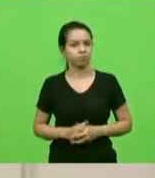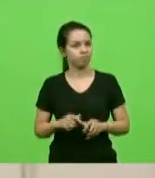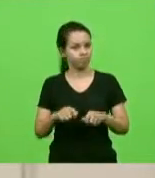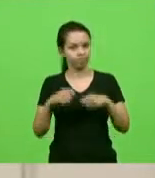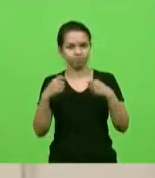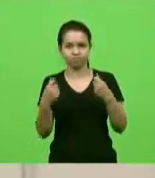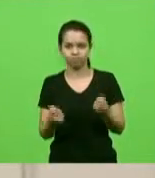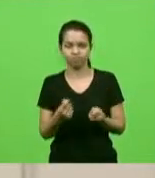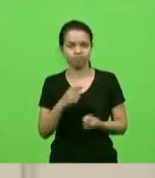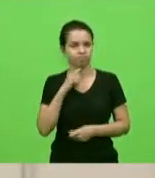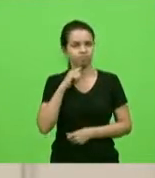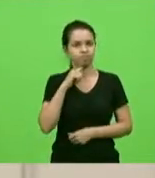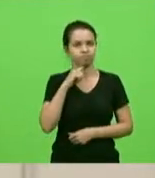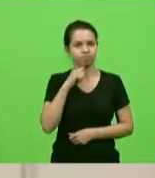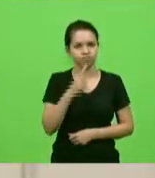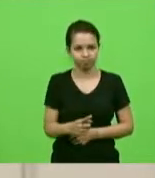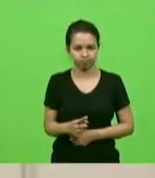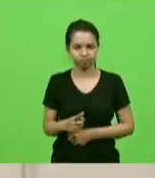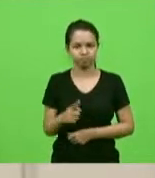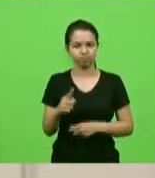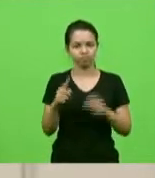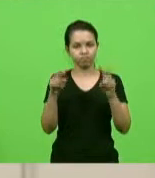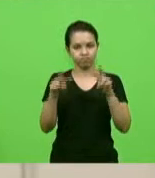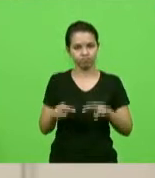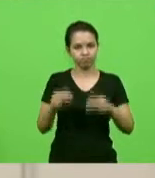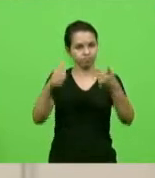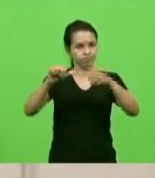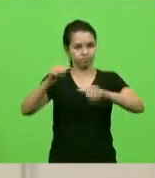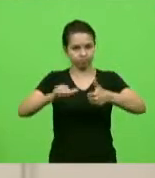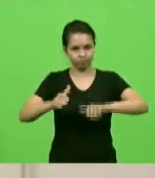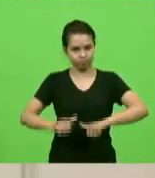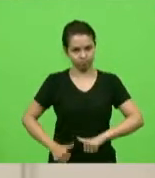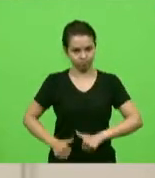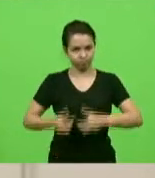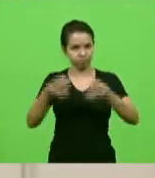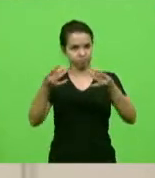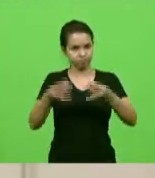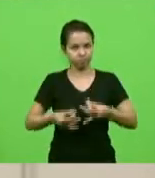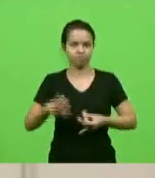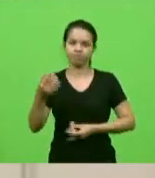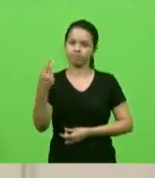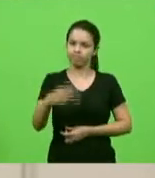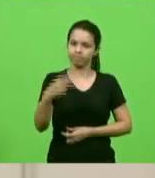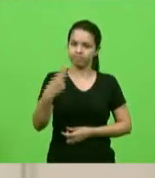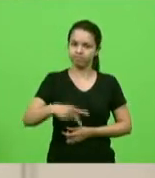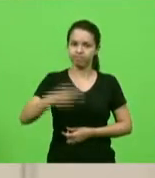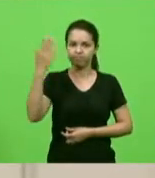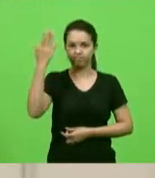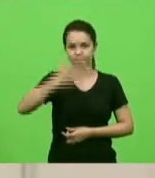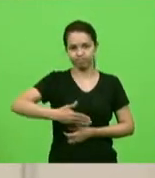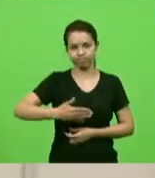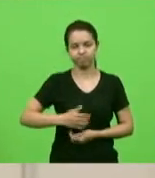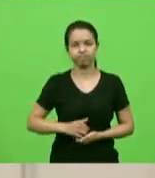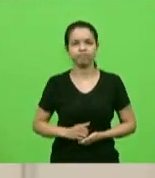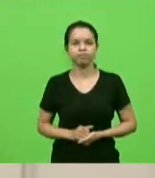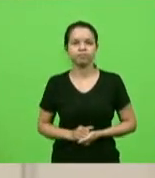o conteúdo dessas provas. E se podem mesmo serem úteis ao presente